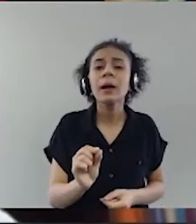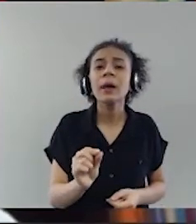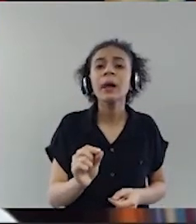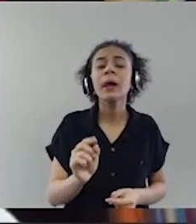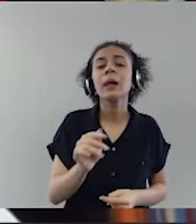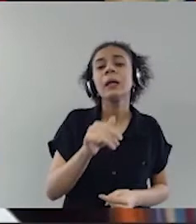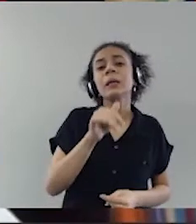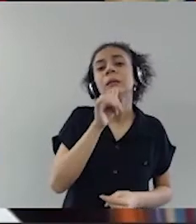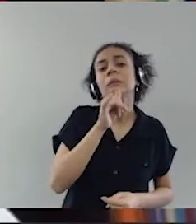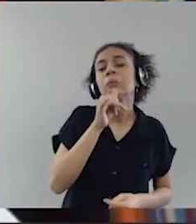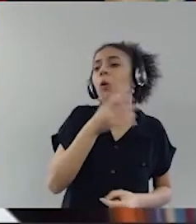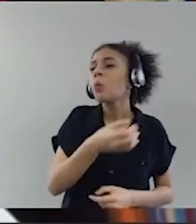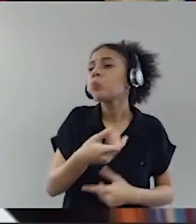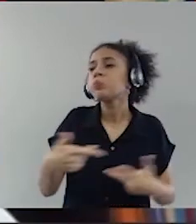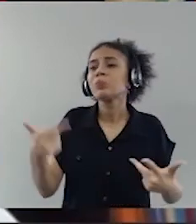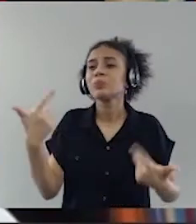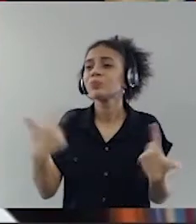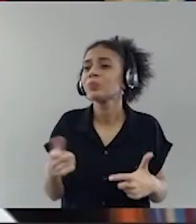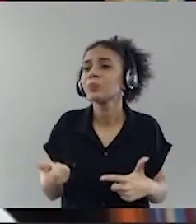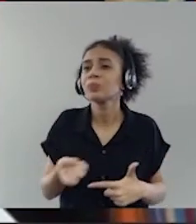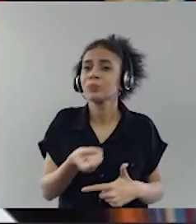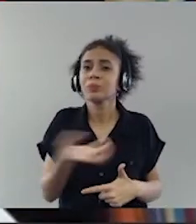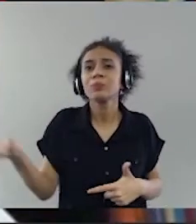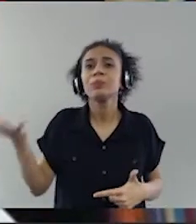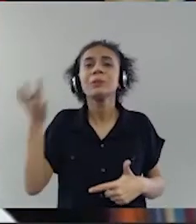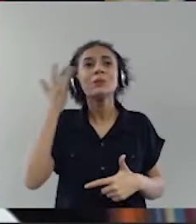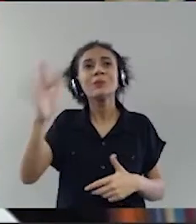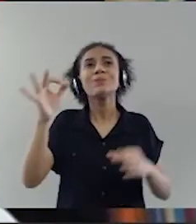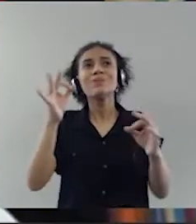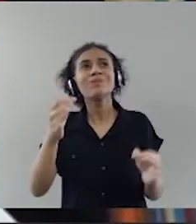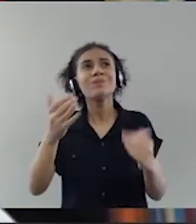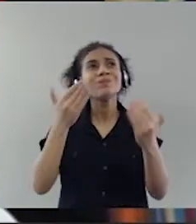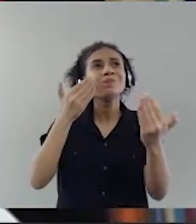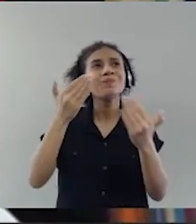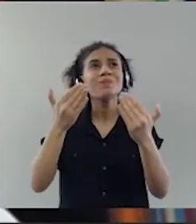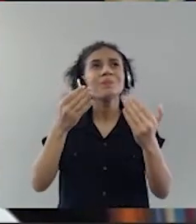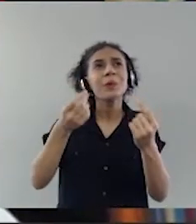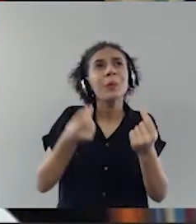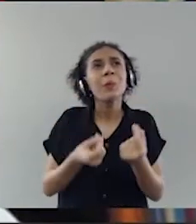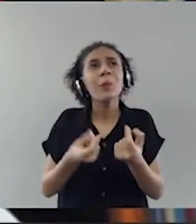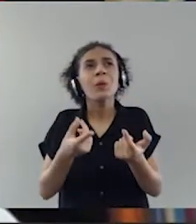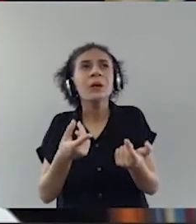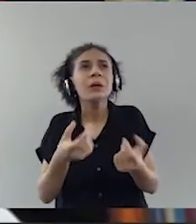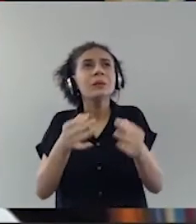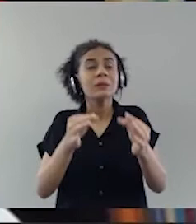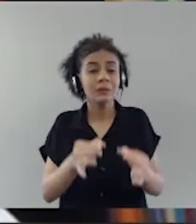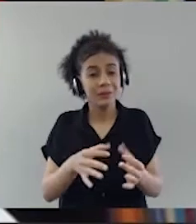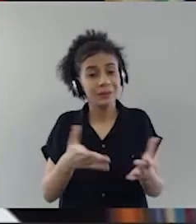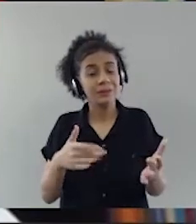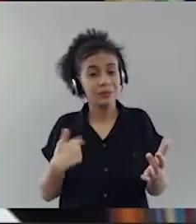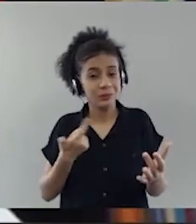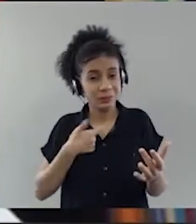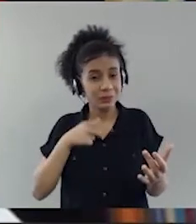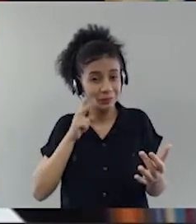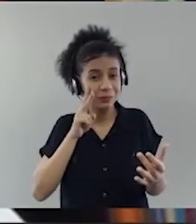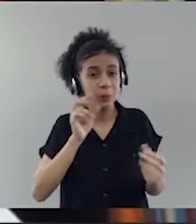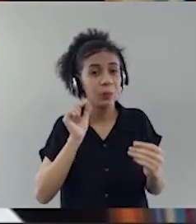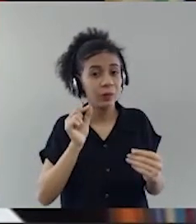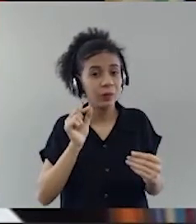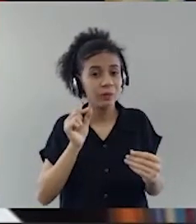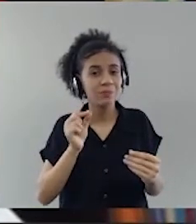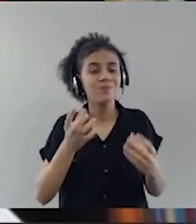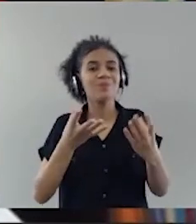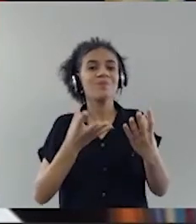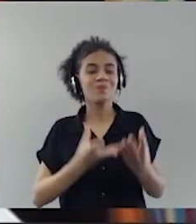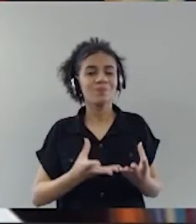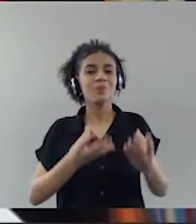não têm quantitativa com previsibilidade próxima ou acertada, e o que nós estamos vendo, e se liga sobretudo a insumos na